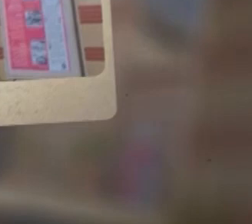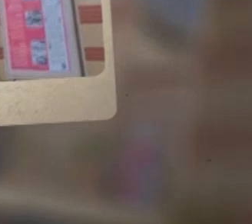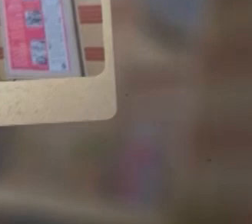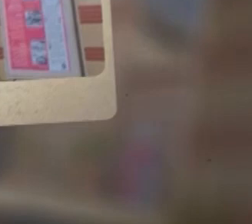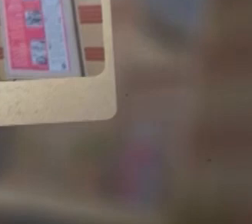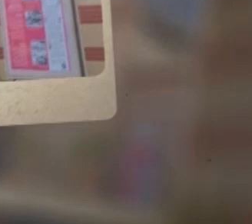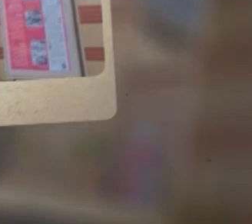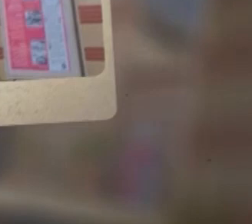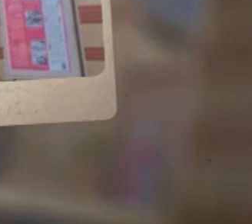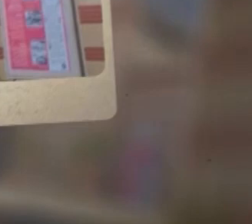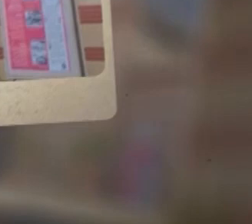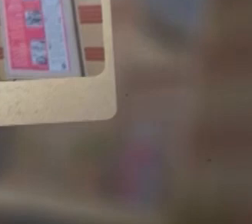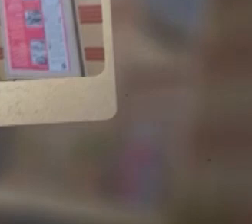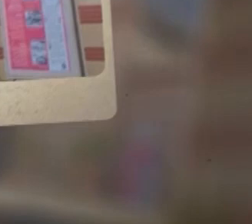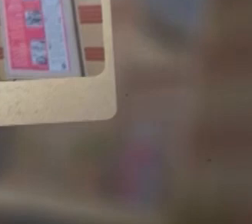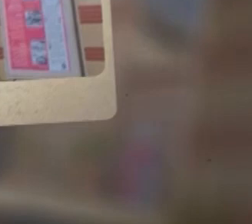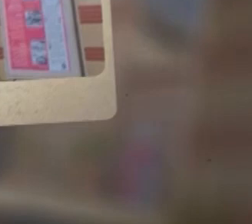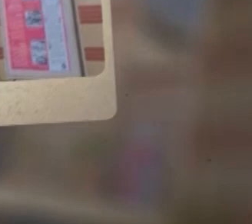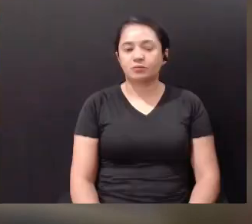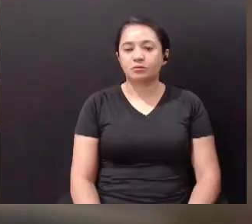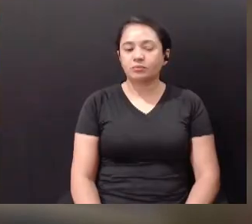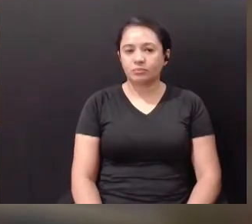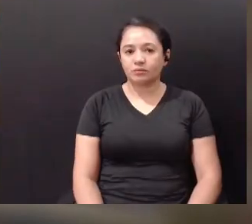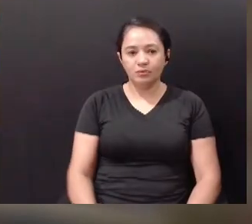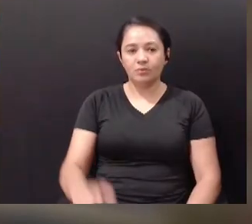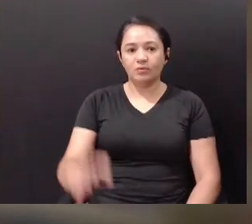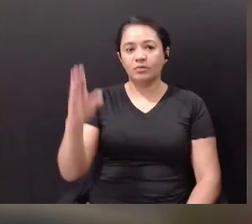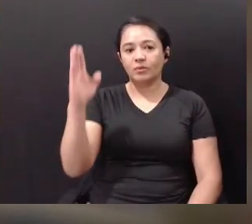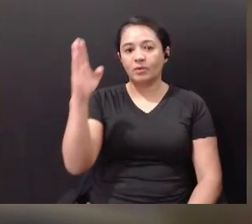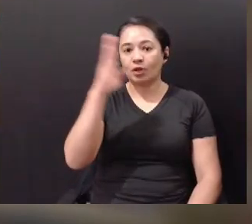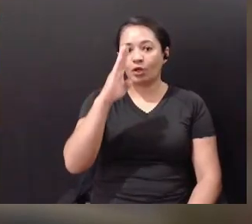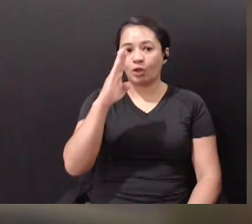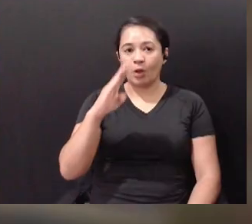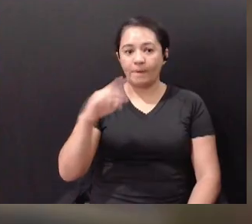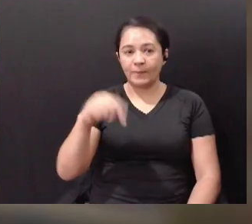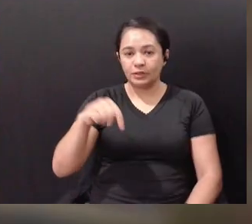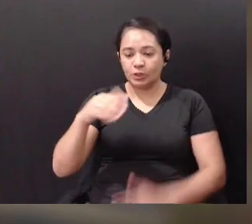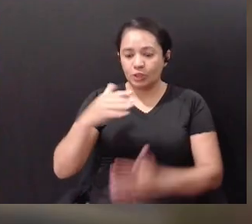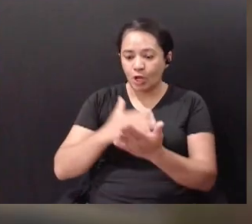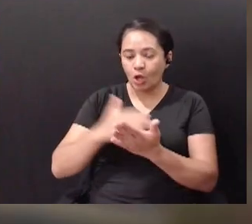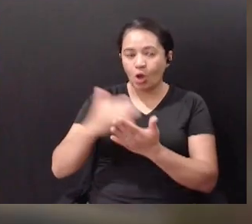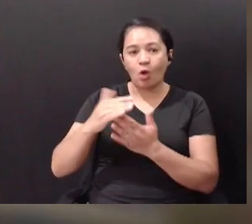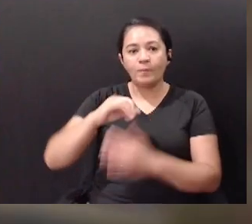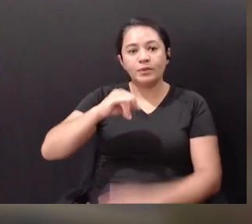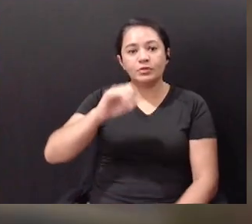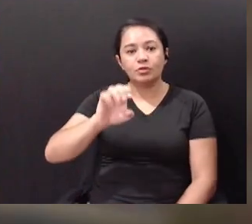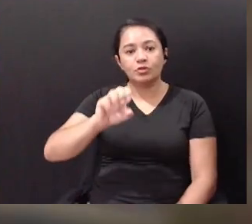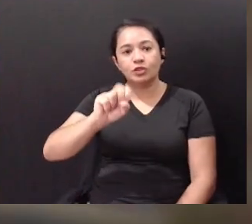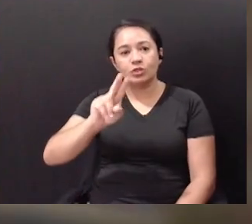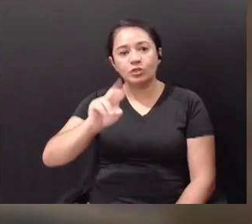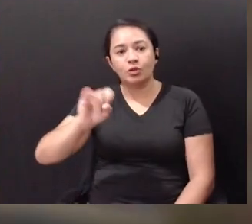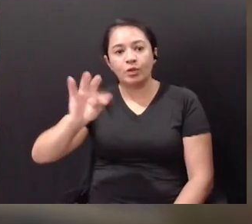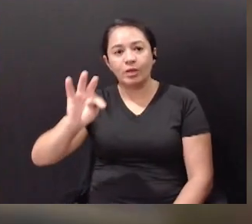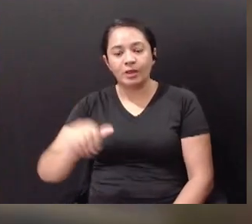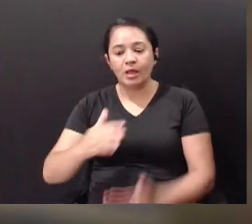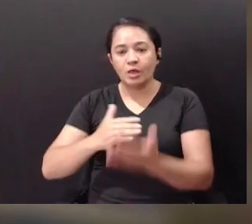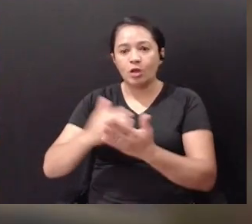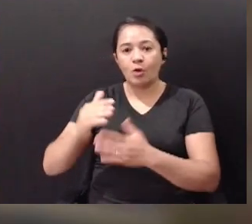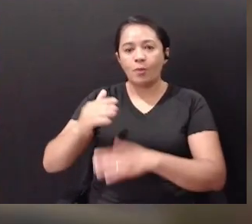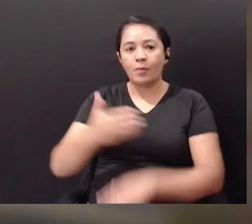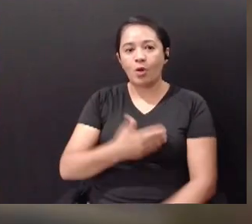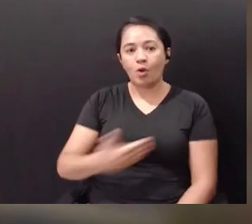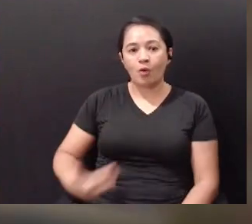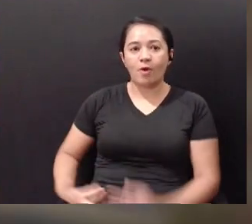Brasil colonial, a educação começou com os jesuítas. No início, o Estado não era responsável